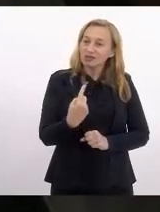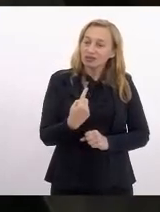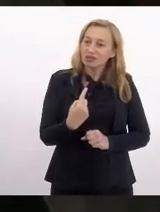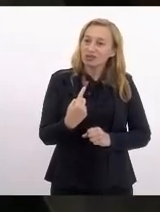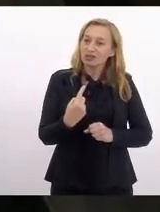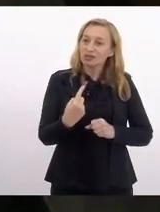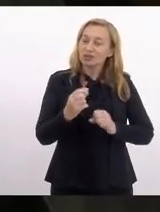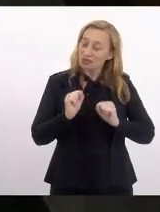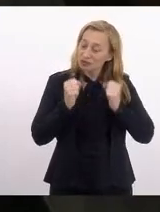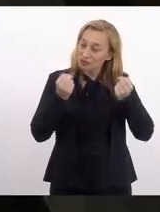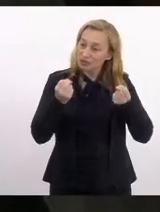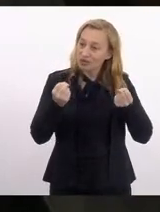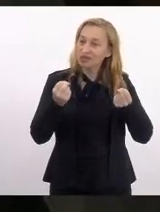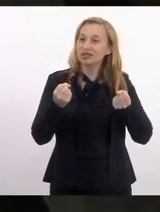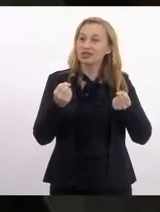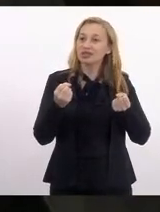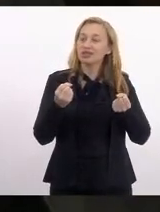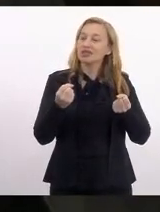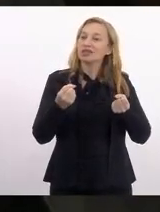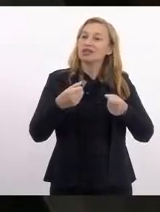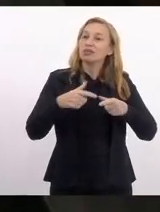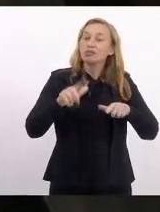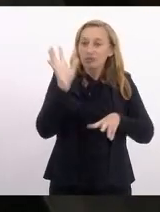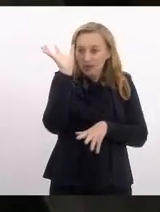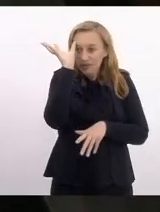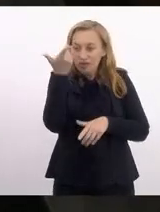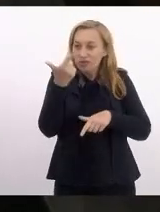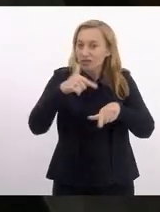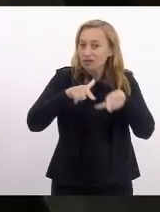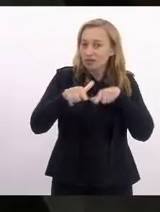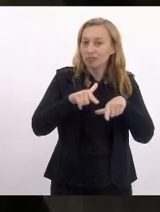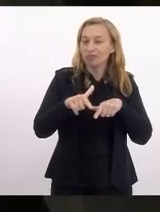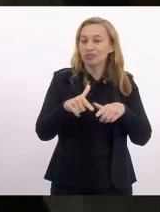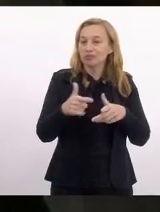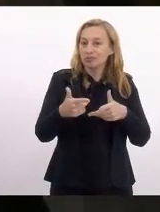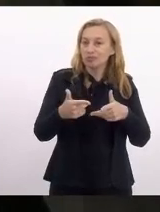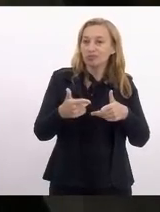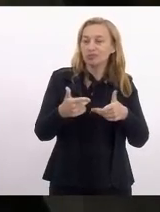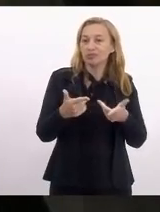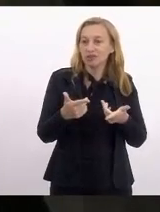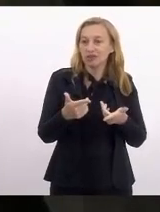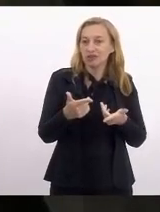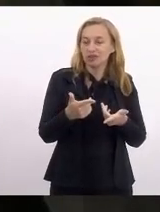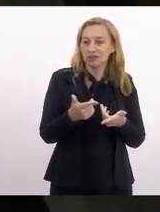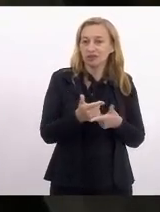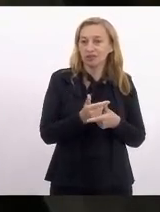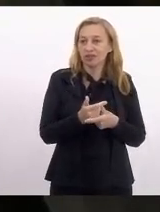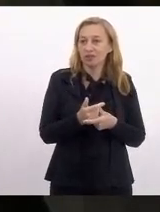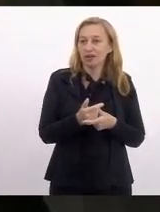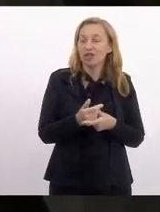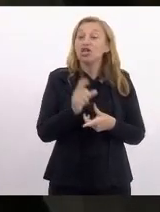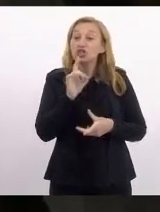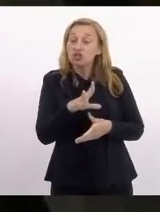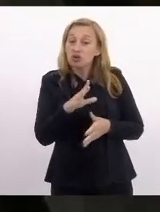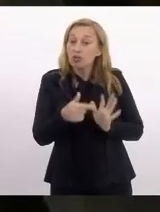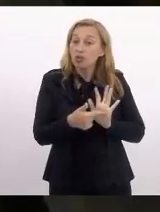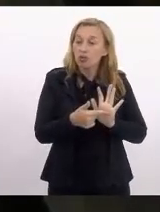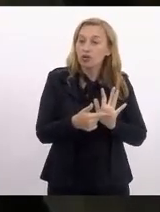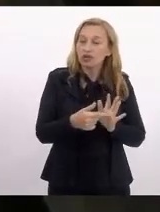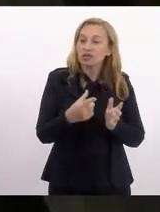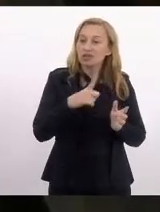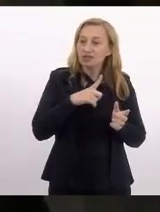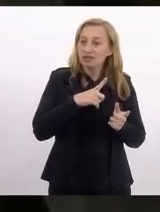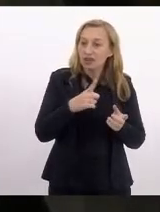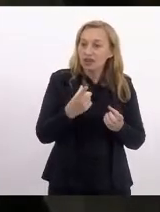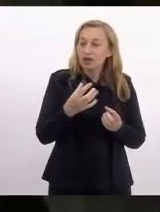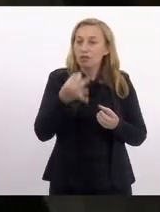Nossa alimento é a busca da solução e a solução ela só aparece se houver a